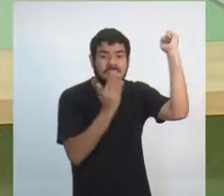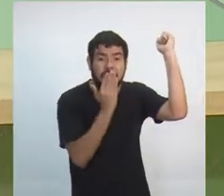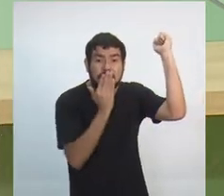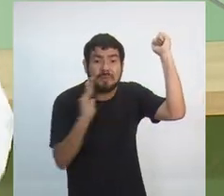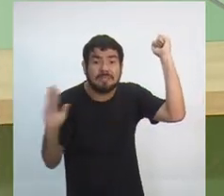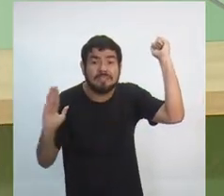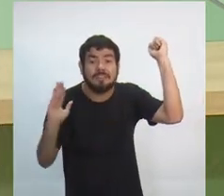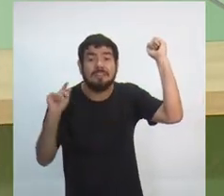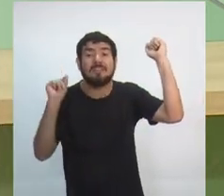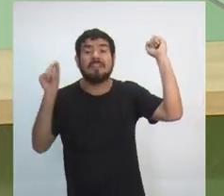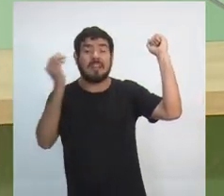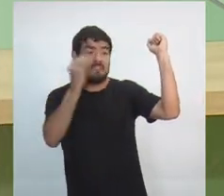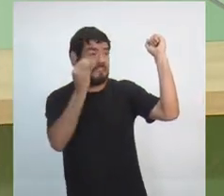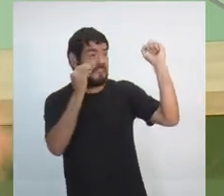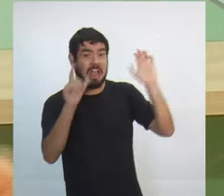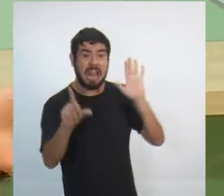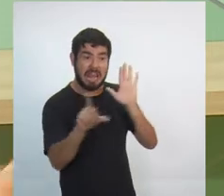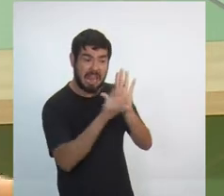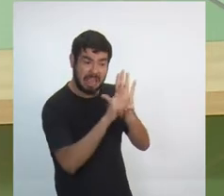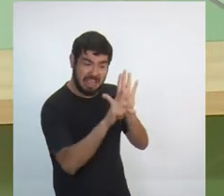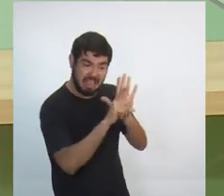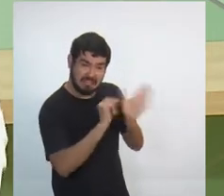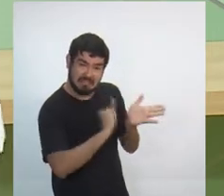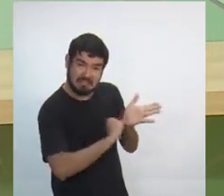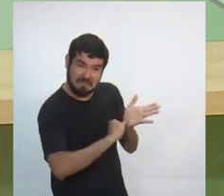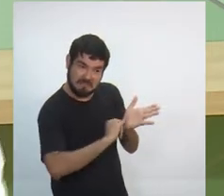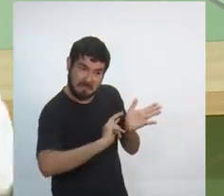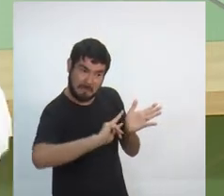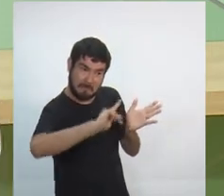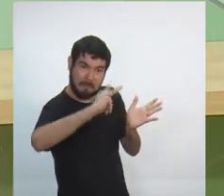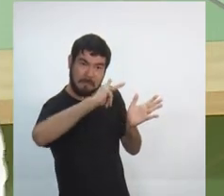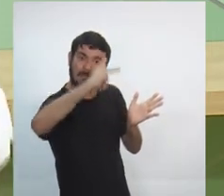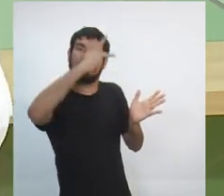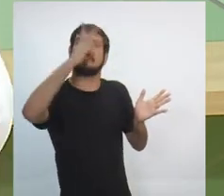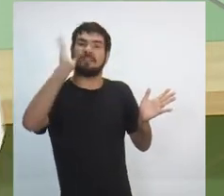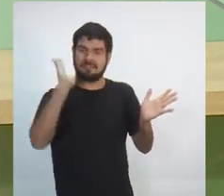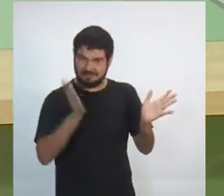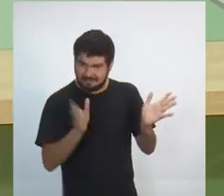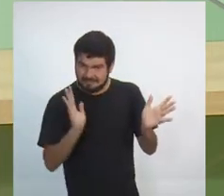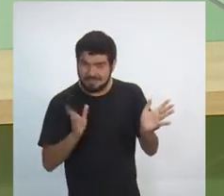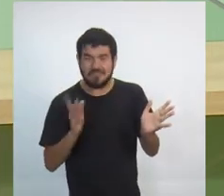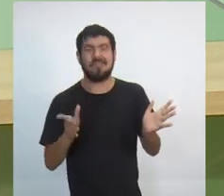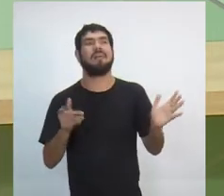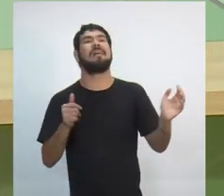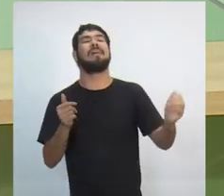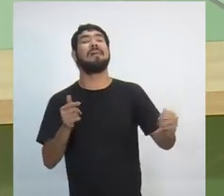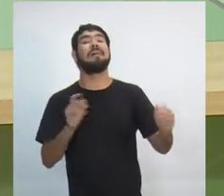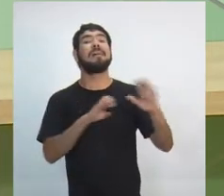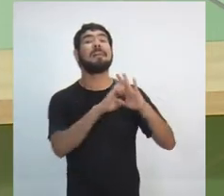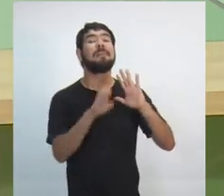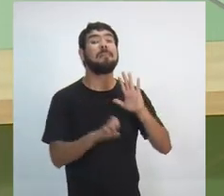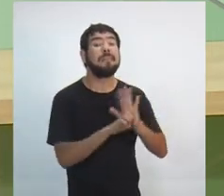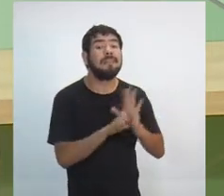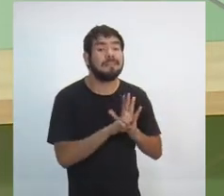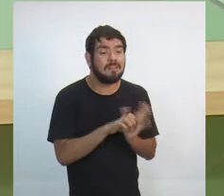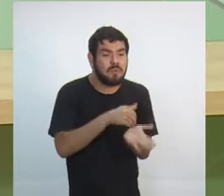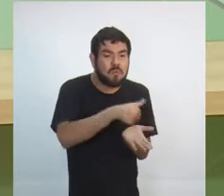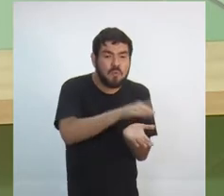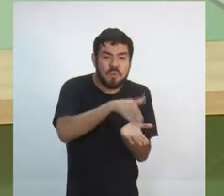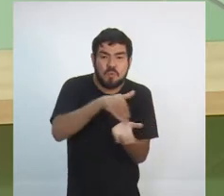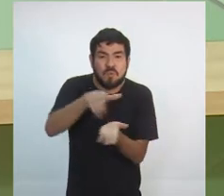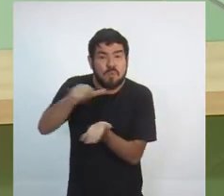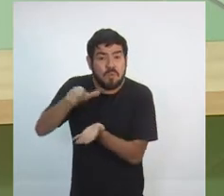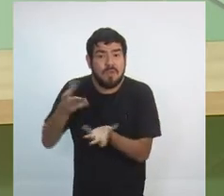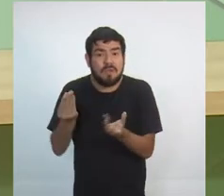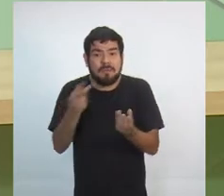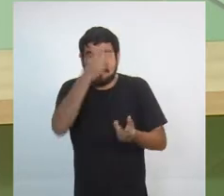vai revisar as leis de incentivos fiscais. Isso vai gerar mais desemprego. O cidadão que foi